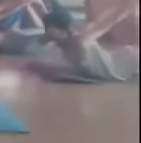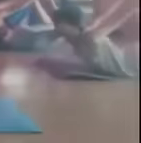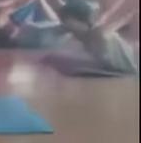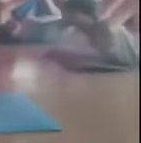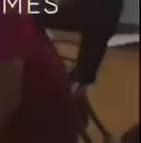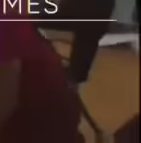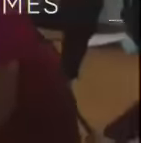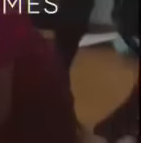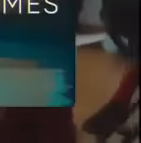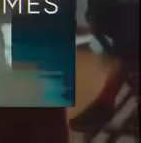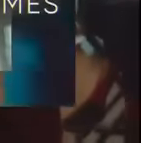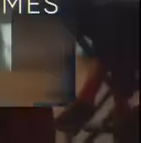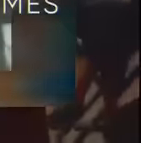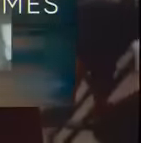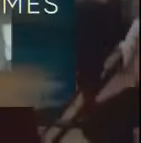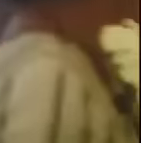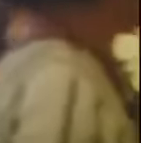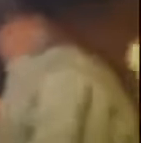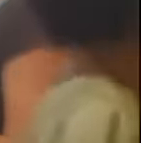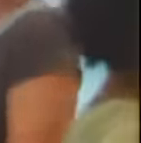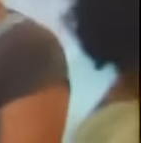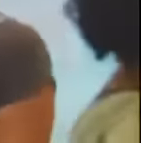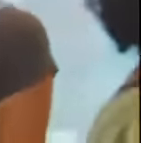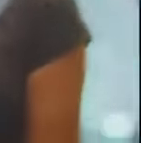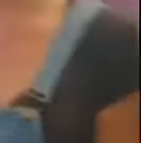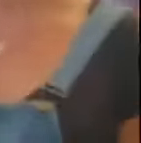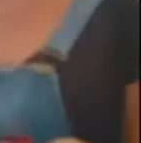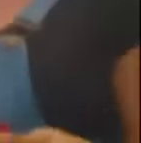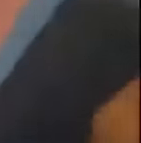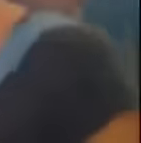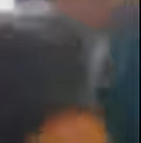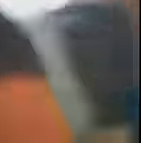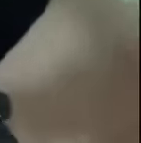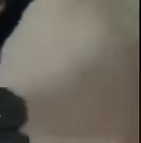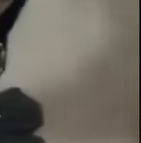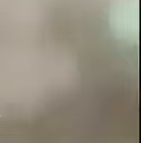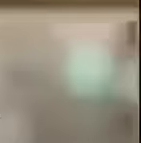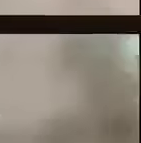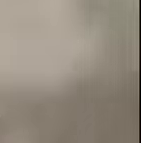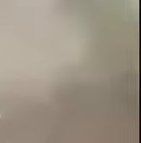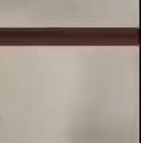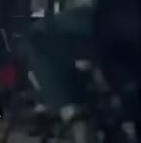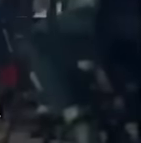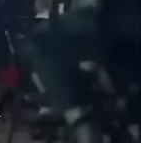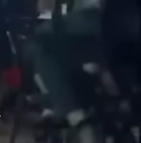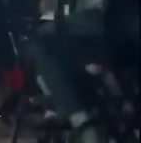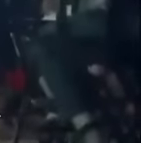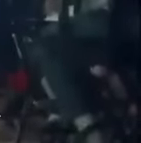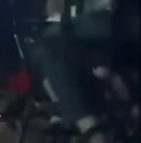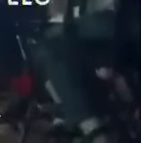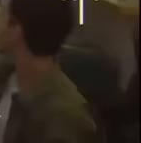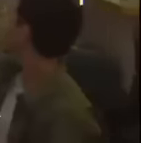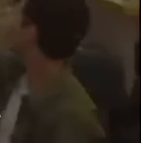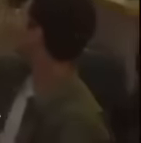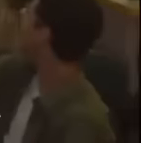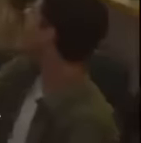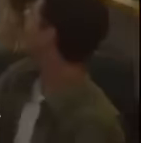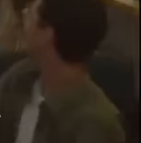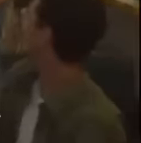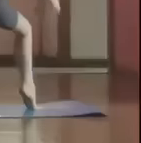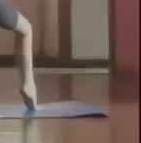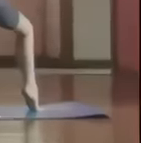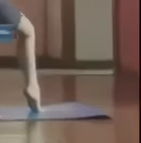um negócio. O seu negócio. Loucura seria não acreditar nisso. Loucura seria não acreditar em você. Bradesco Empresas